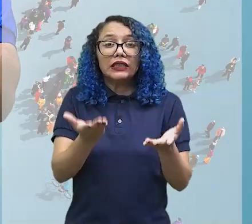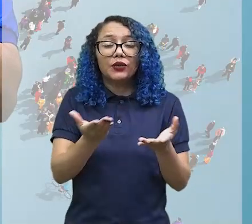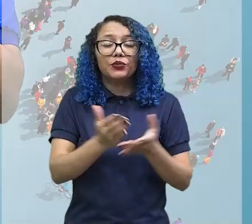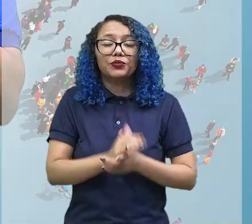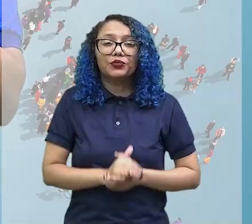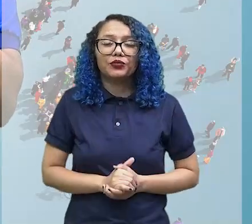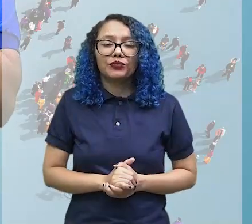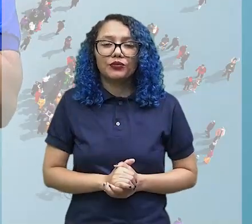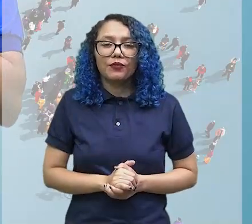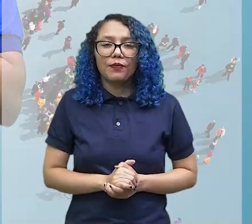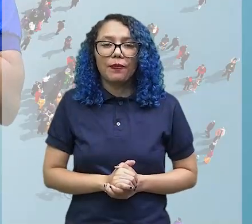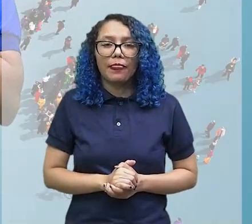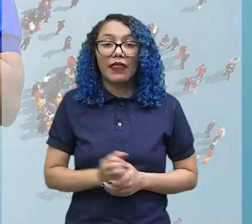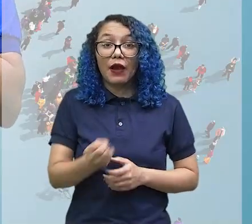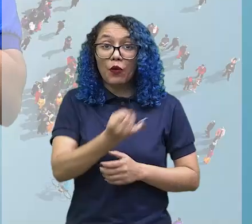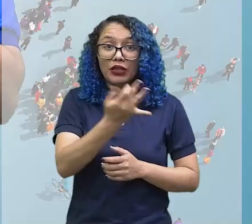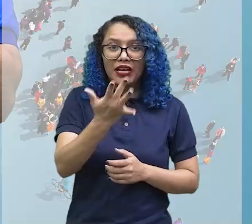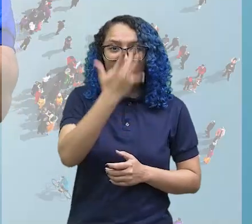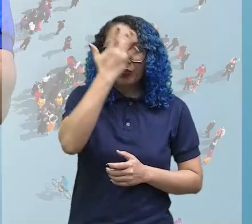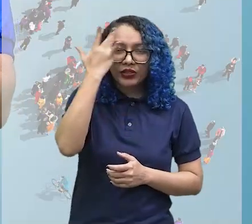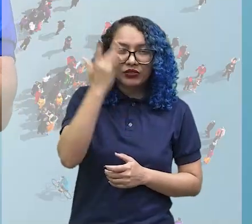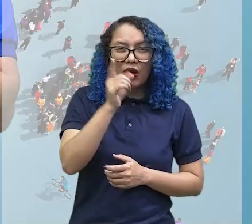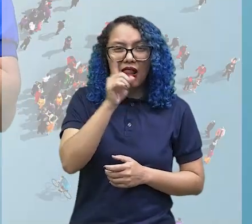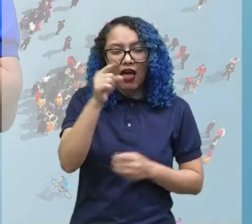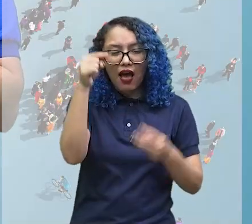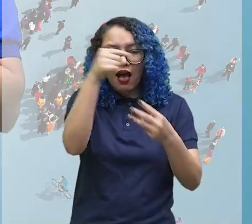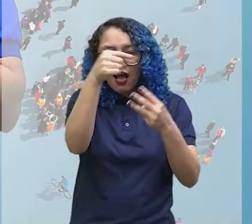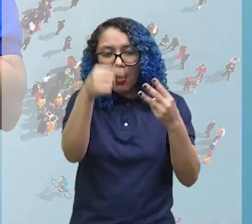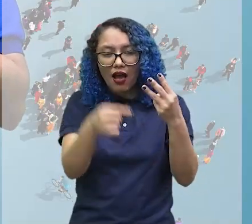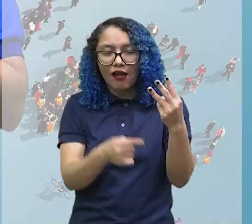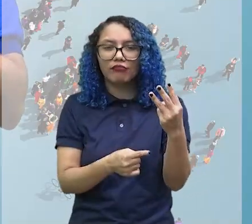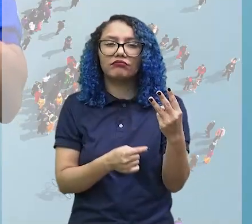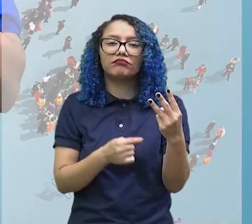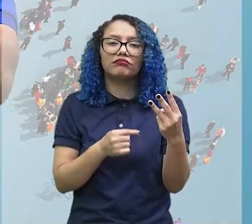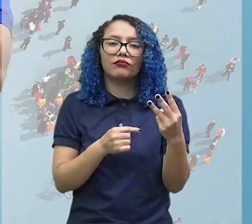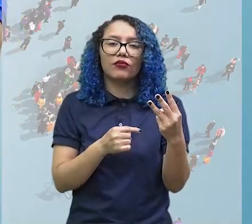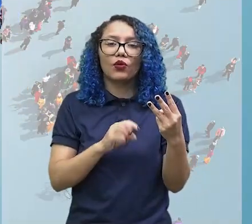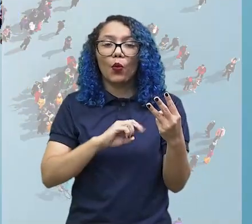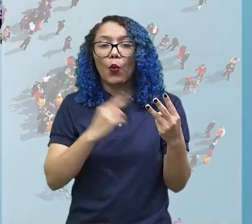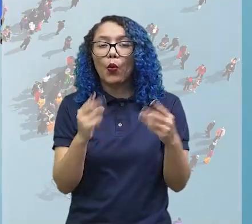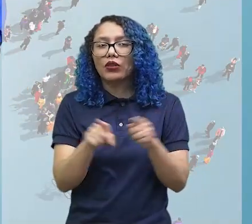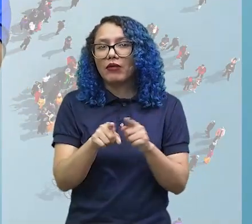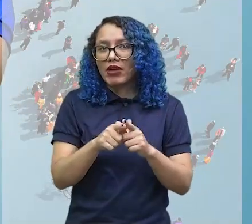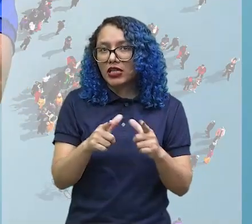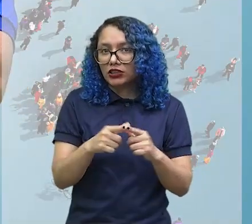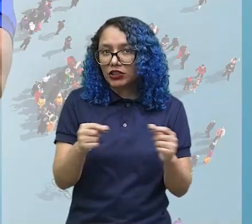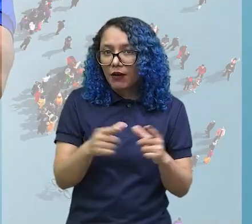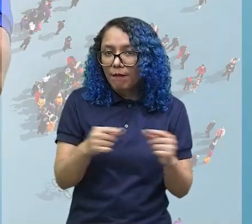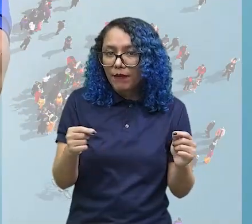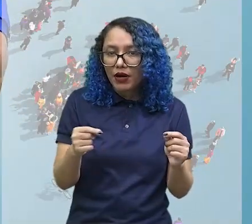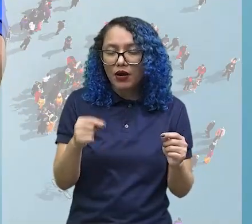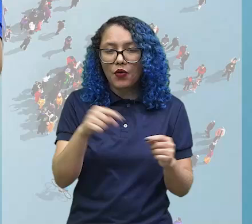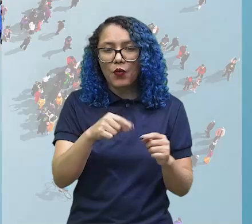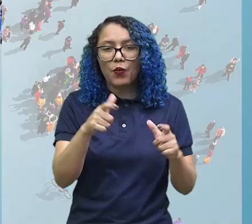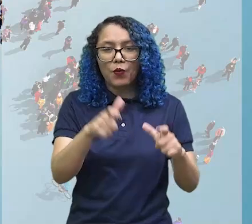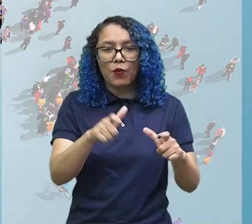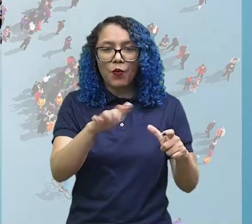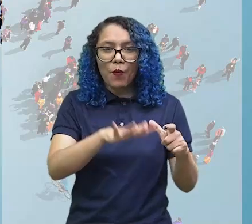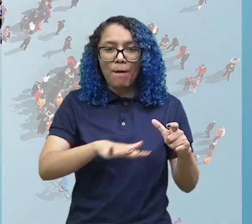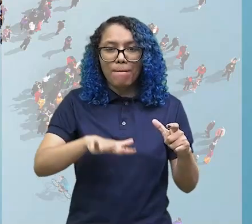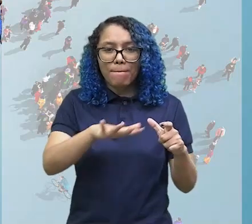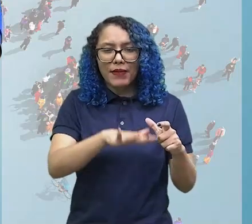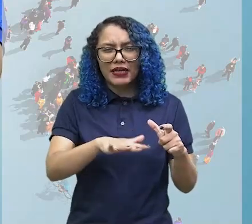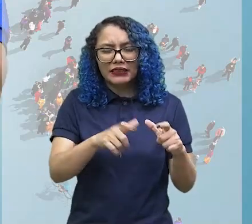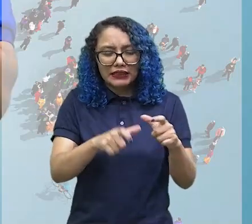que se tem em Mônaco, em Singapura, por exemplo, né? Ou até mesmo o Japão, que é um país insular,